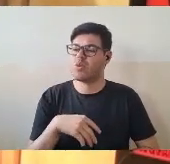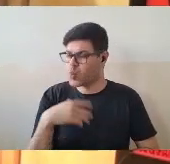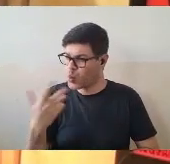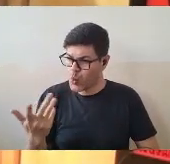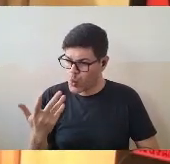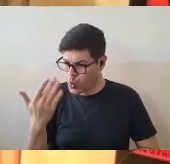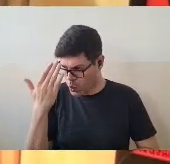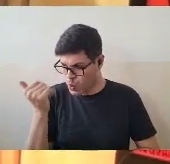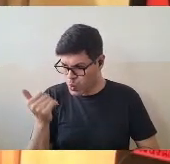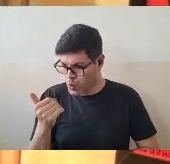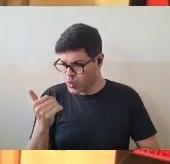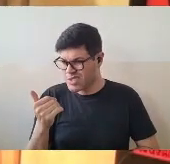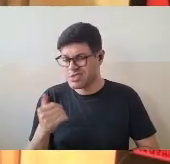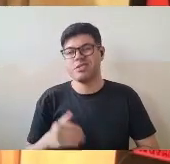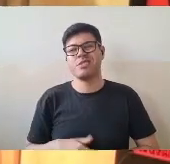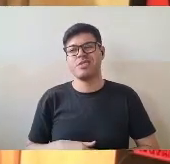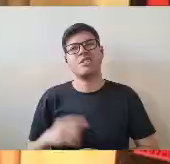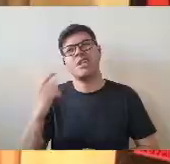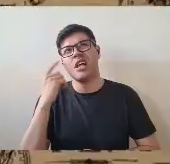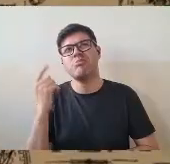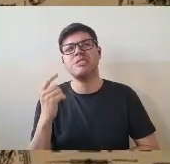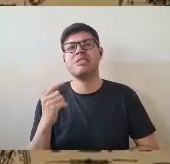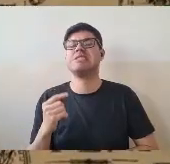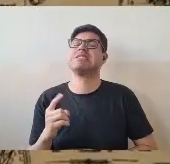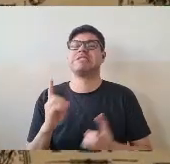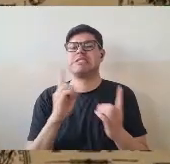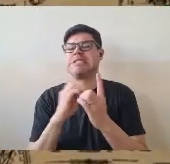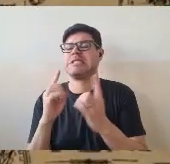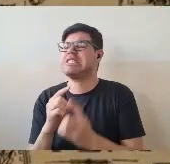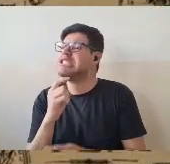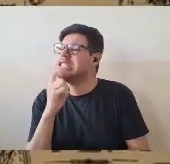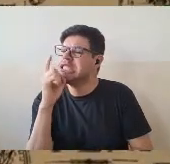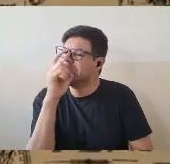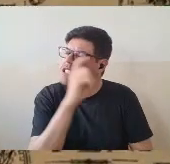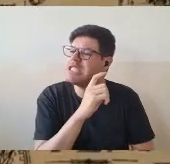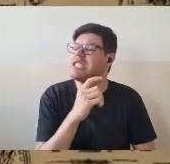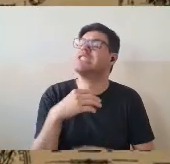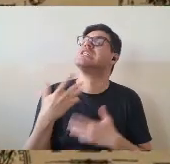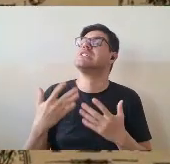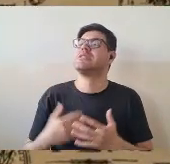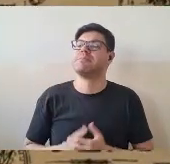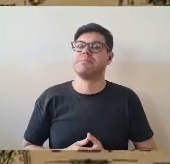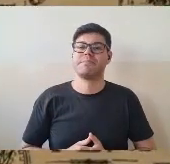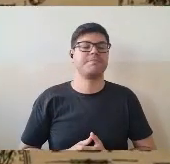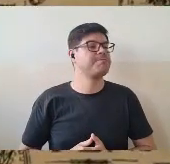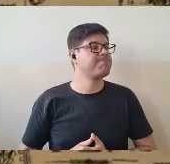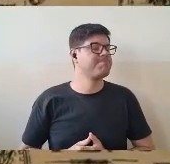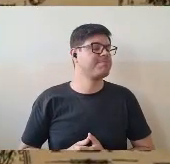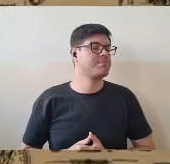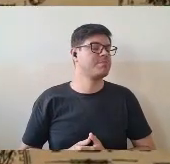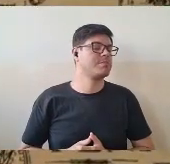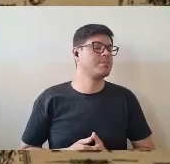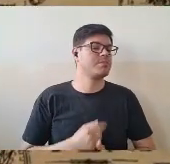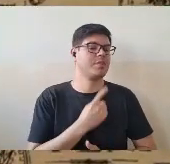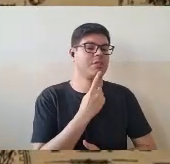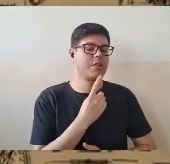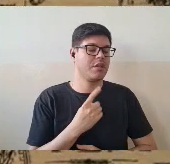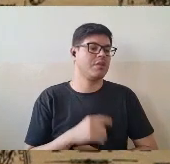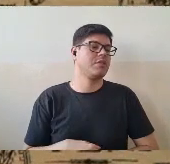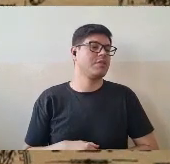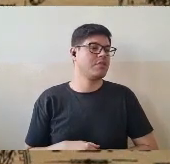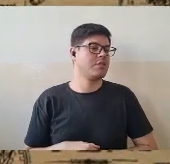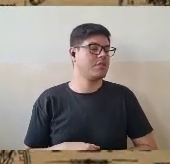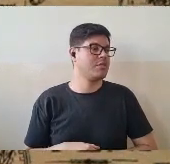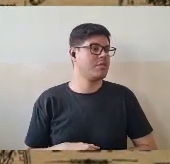Olha, eu vou falar para você, tá? Já pegamos casos com pneumonia, derrame pleural. Foi a